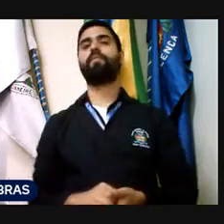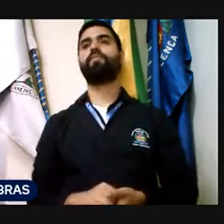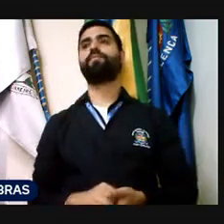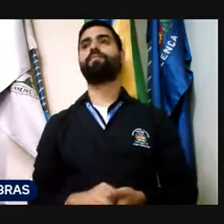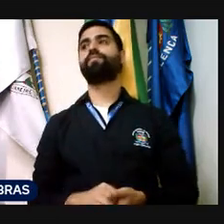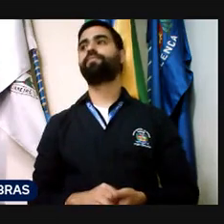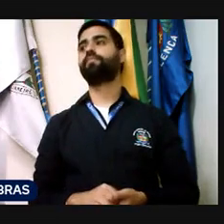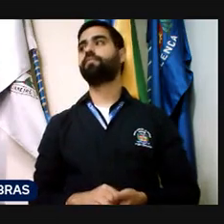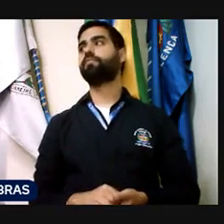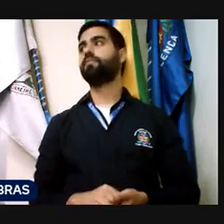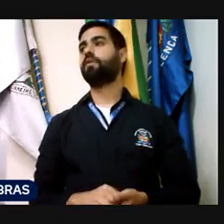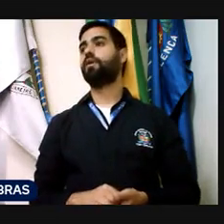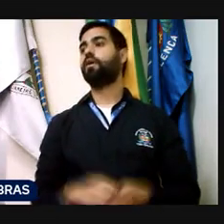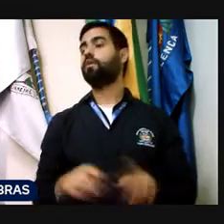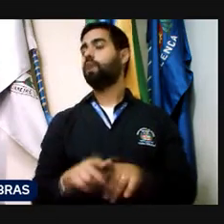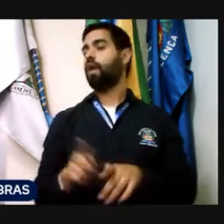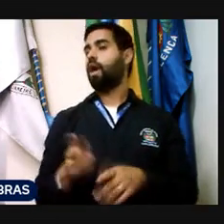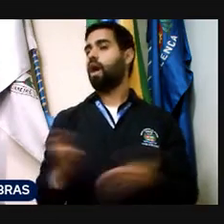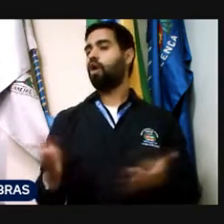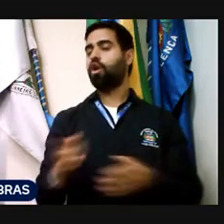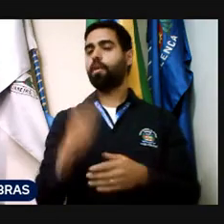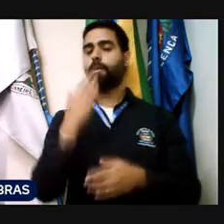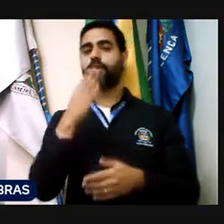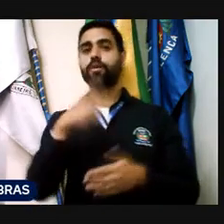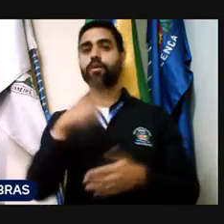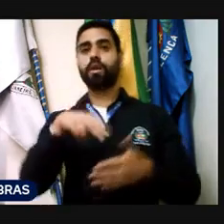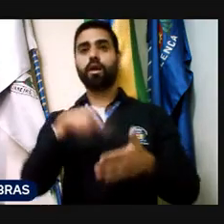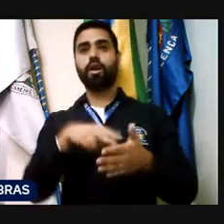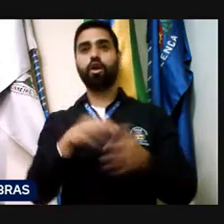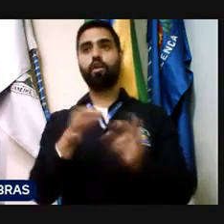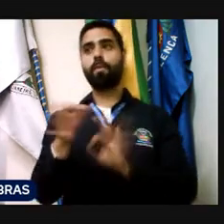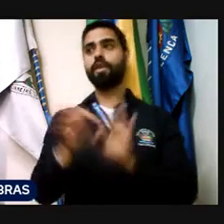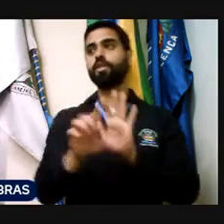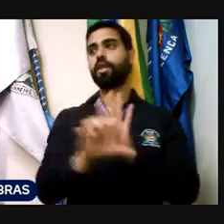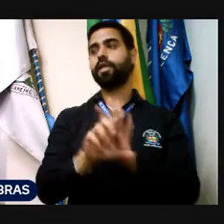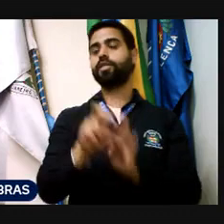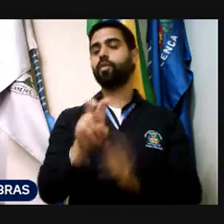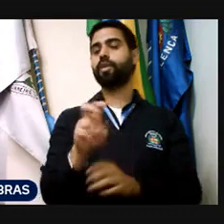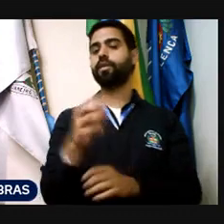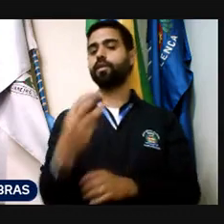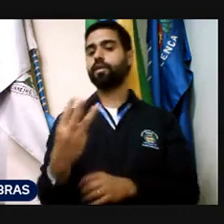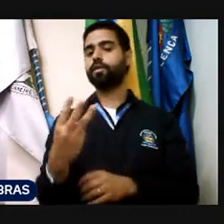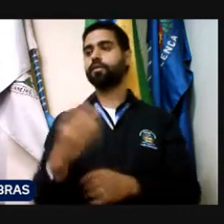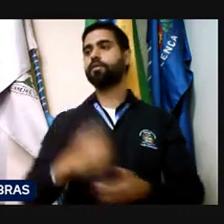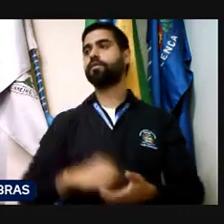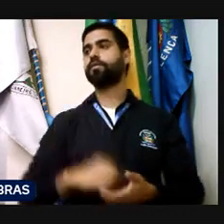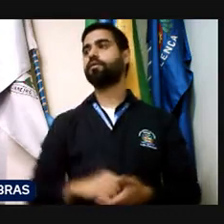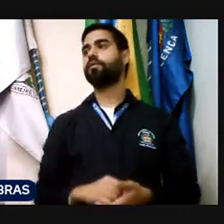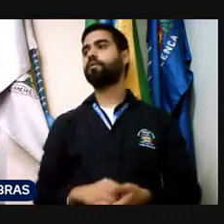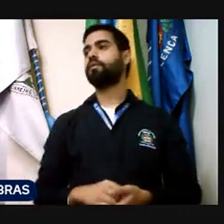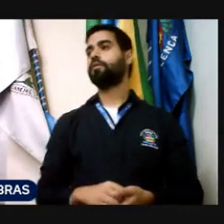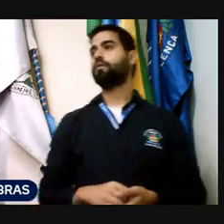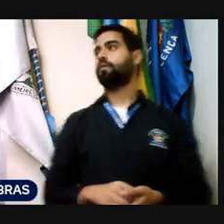Dando prosseguimento, peço à vereadora que leia o projeto de lei ordinária 53.